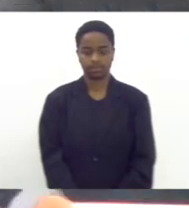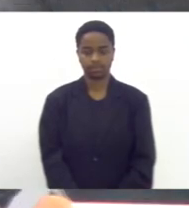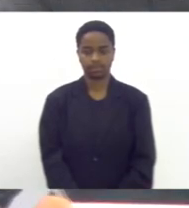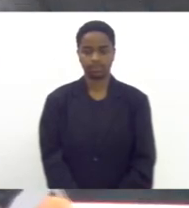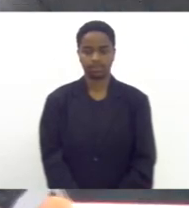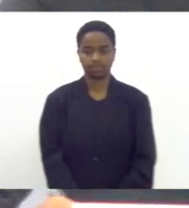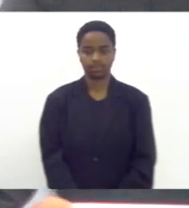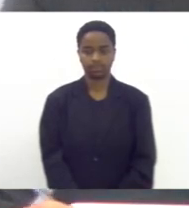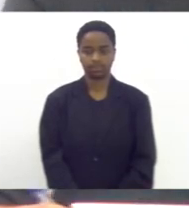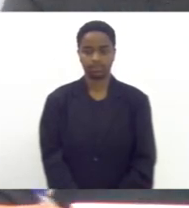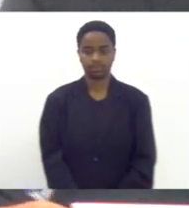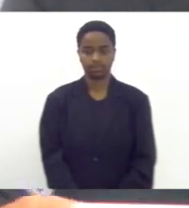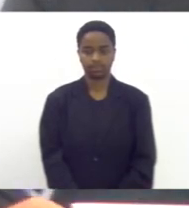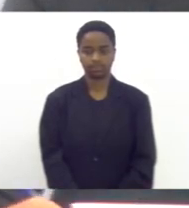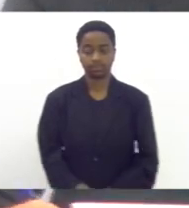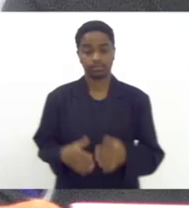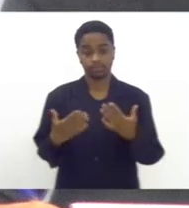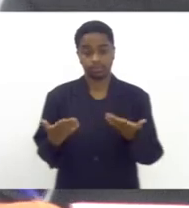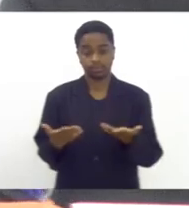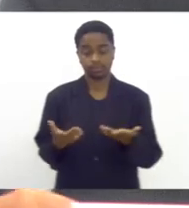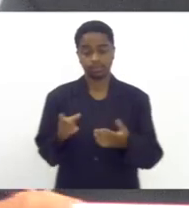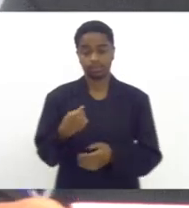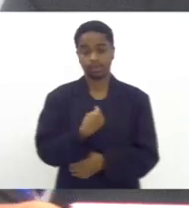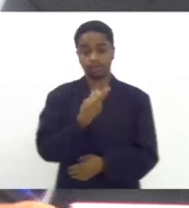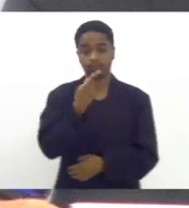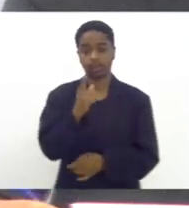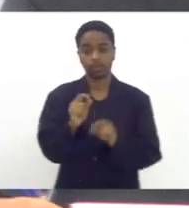bom o que